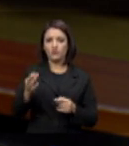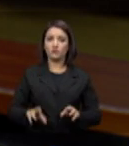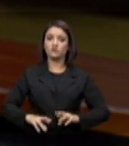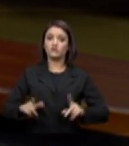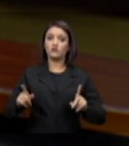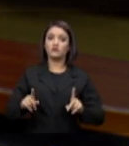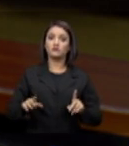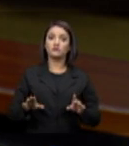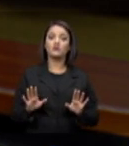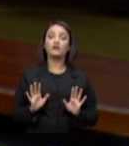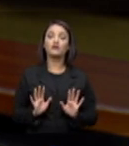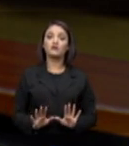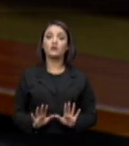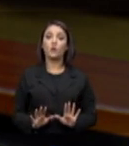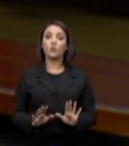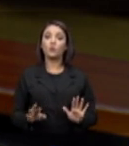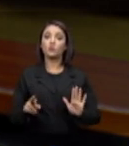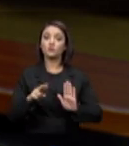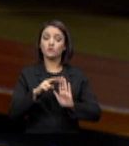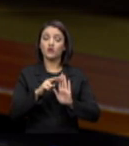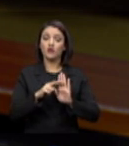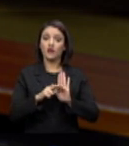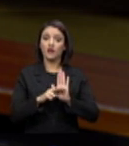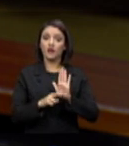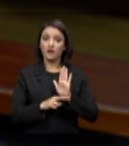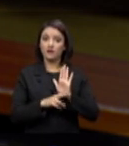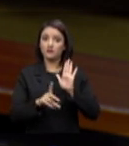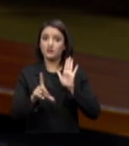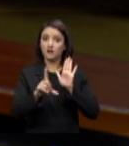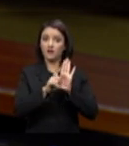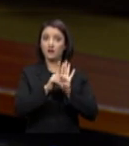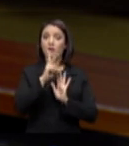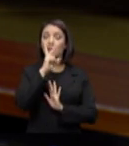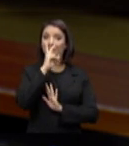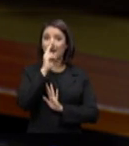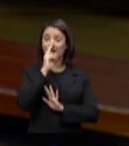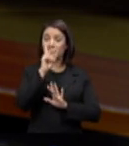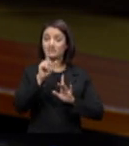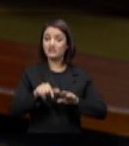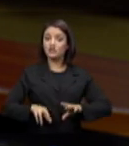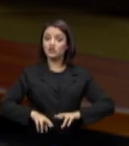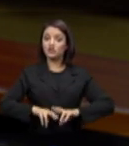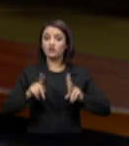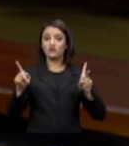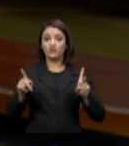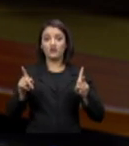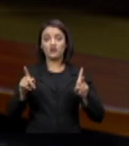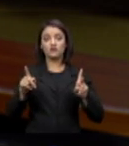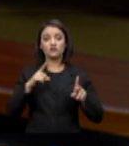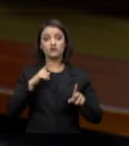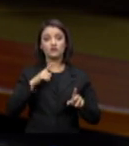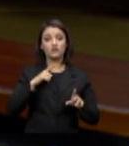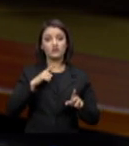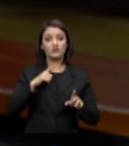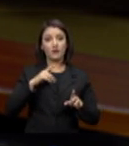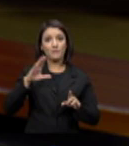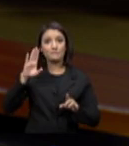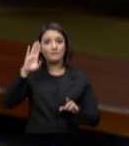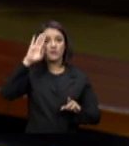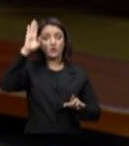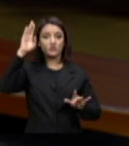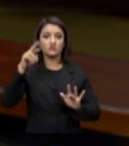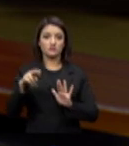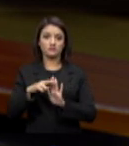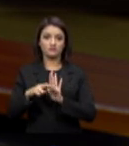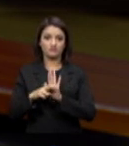eis que critérios legais parece-me coisa distinta da priorização dos critérios